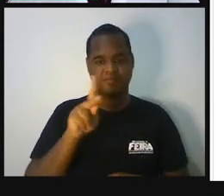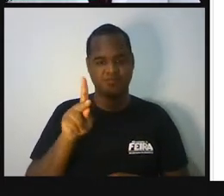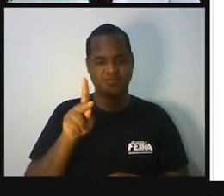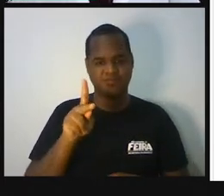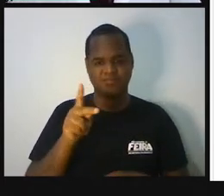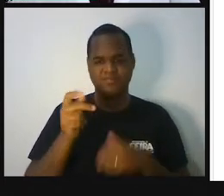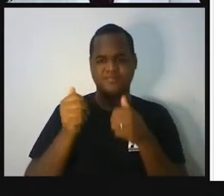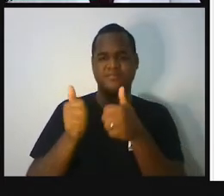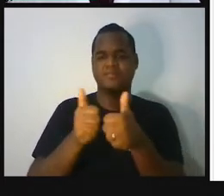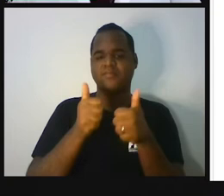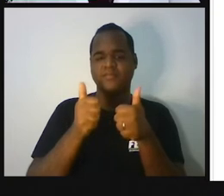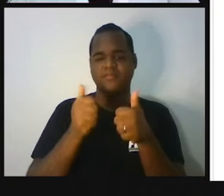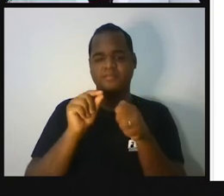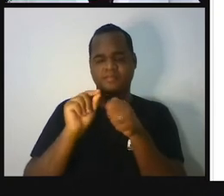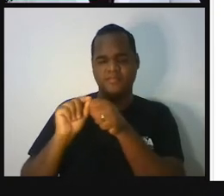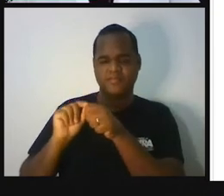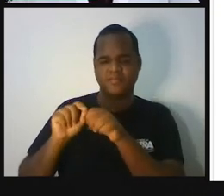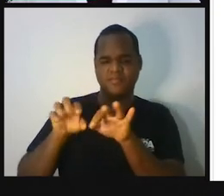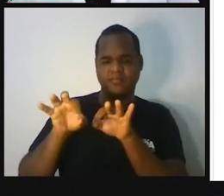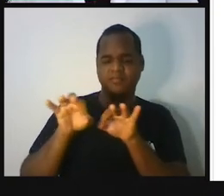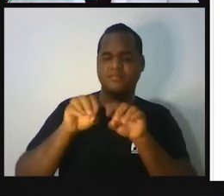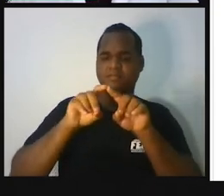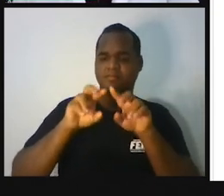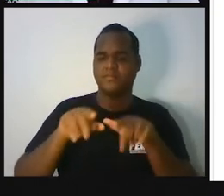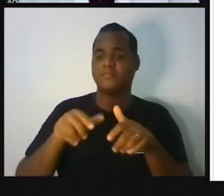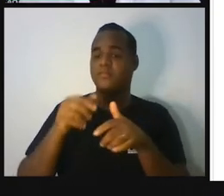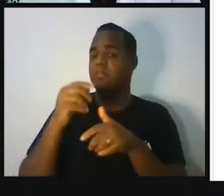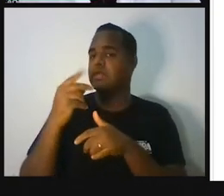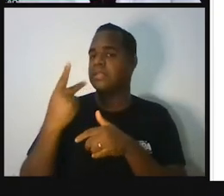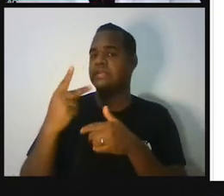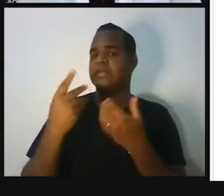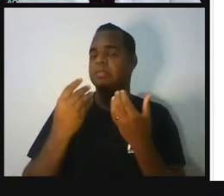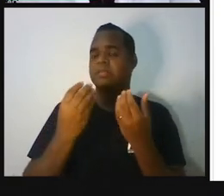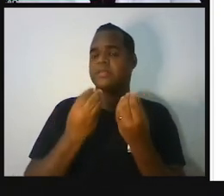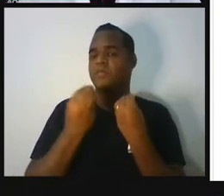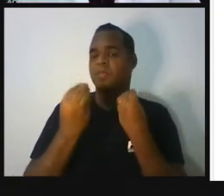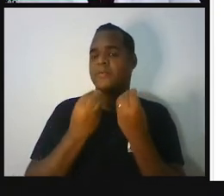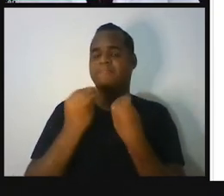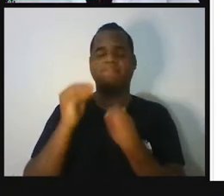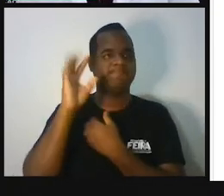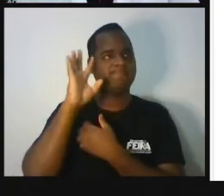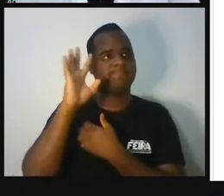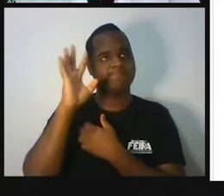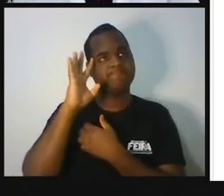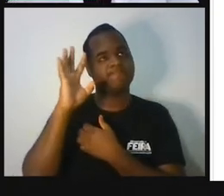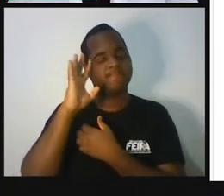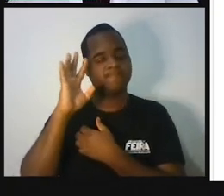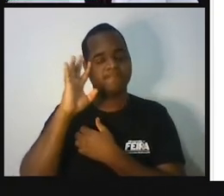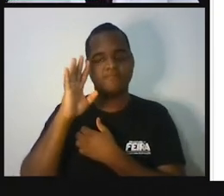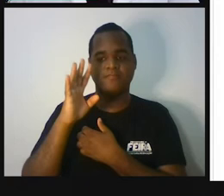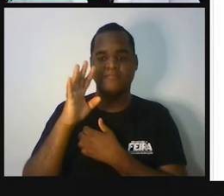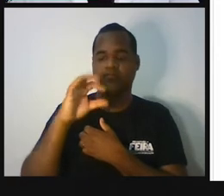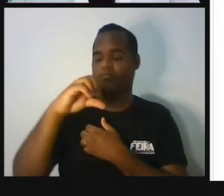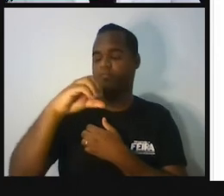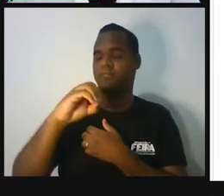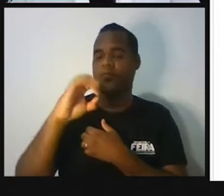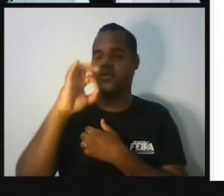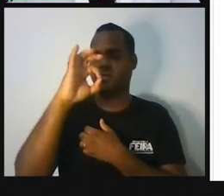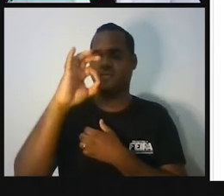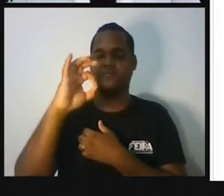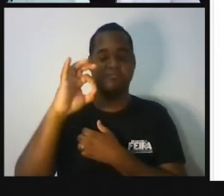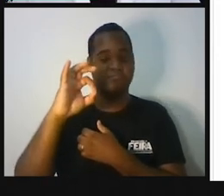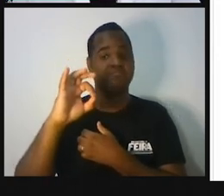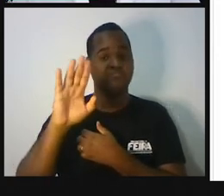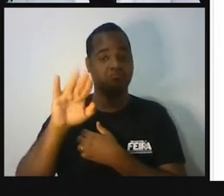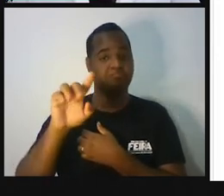como fazer aqui um ângulo de vamos pensar em um ângulo de 90